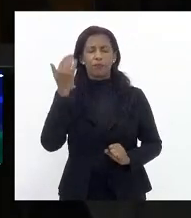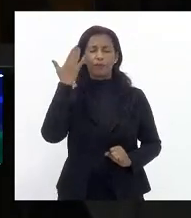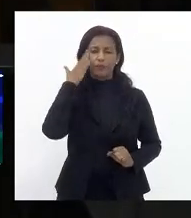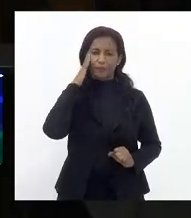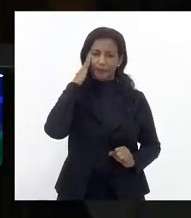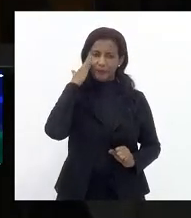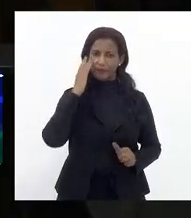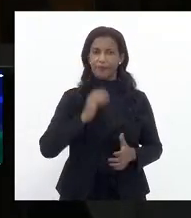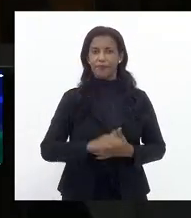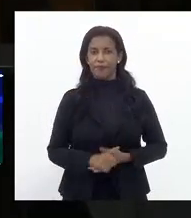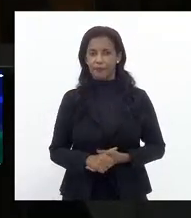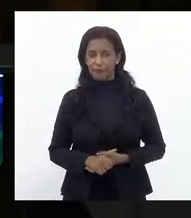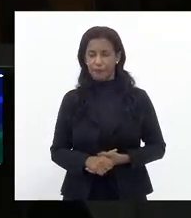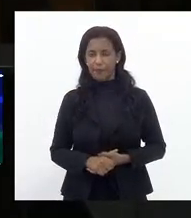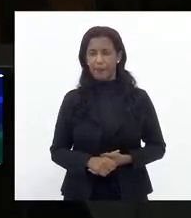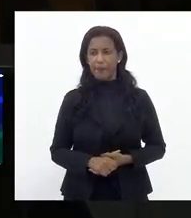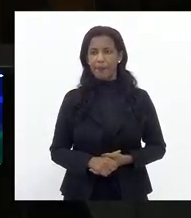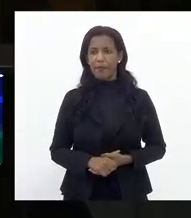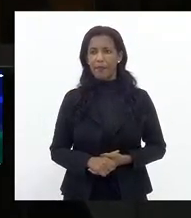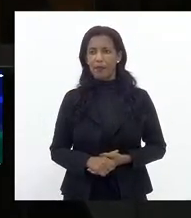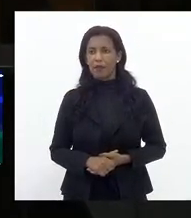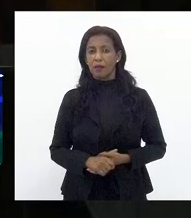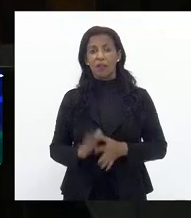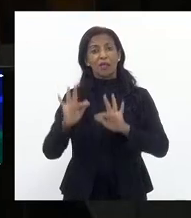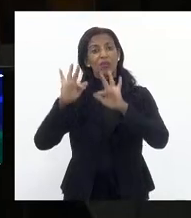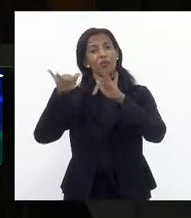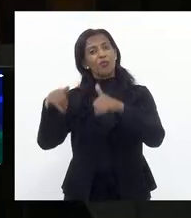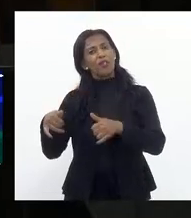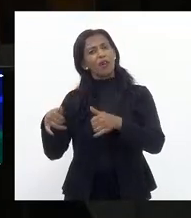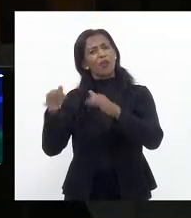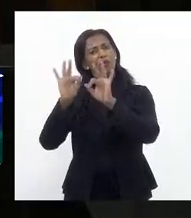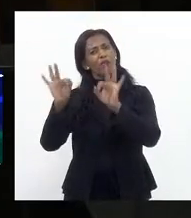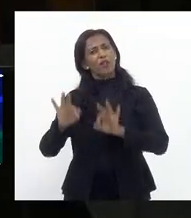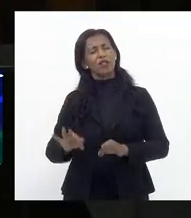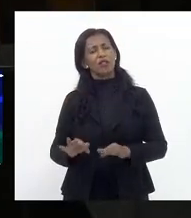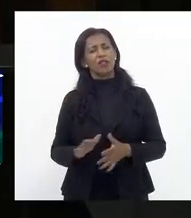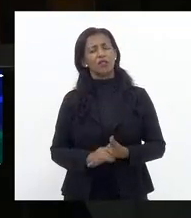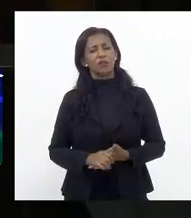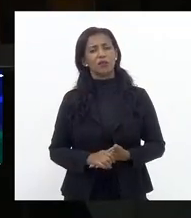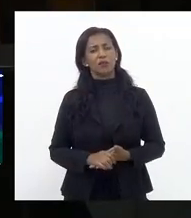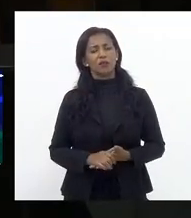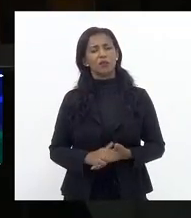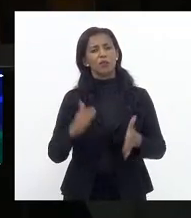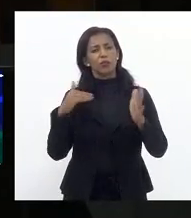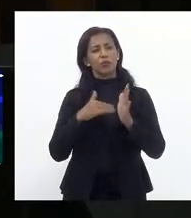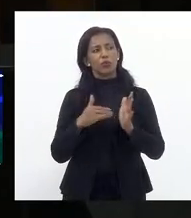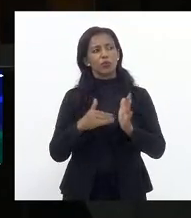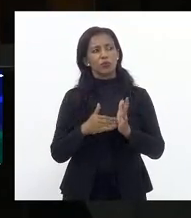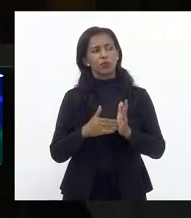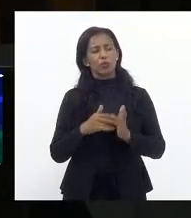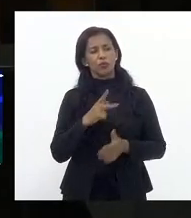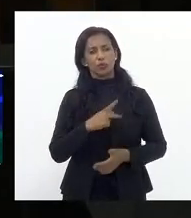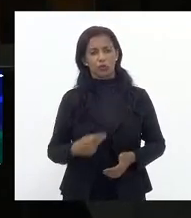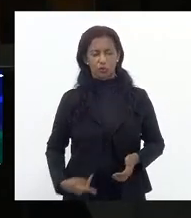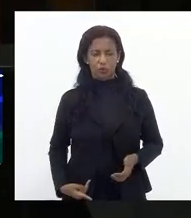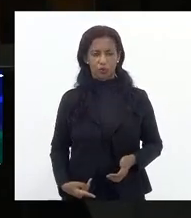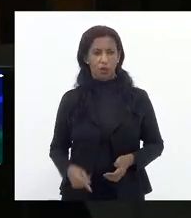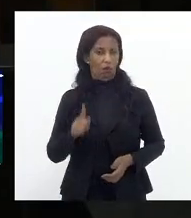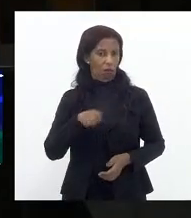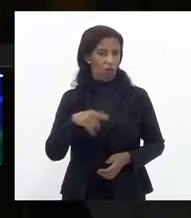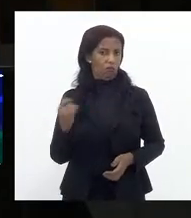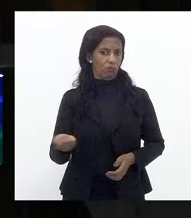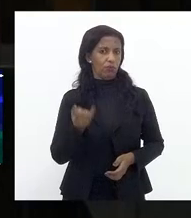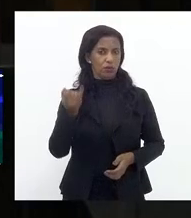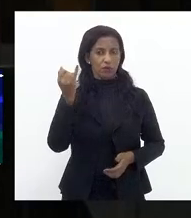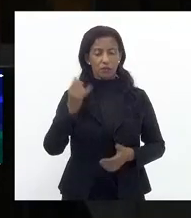entendimento e um final feliz. E, por último, senhor presidente, e esse ponto é